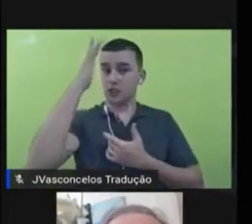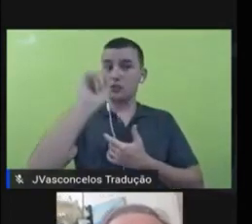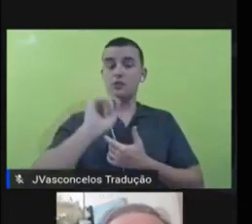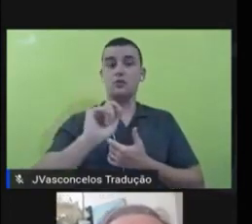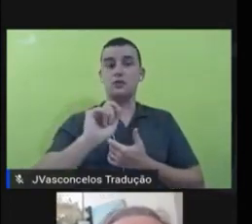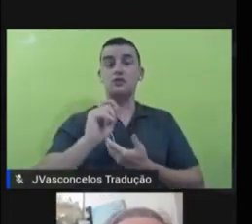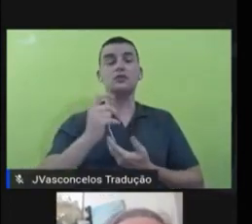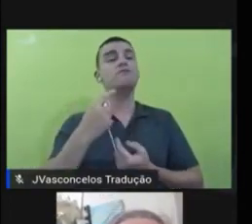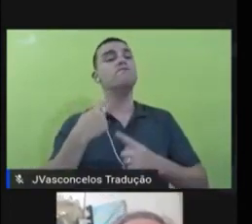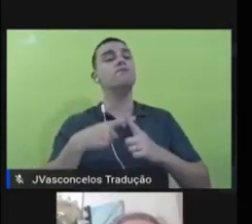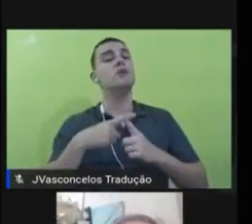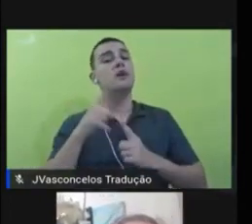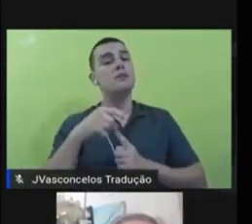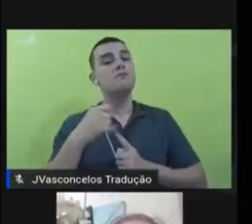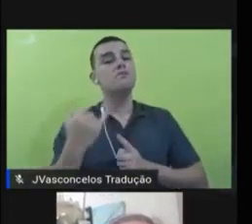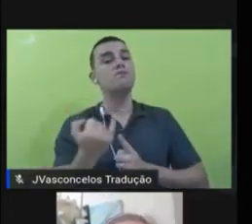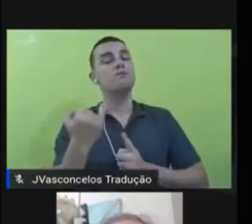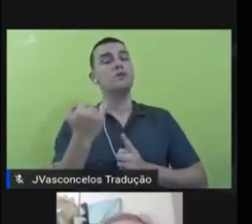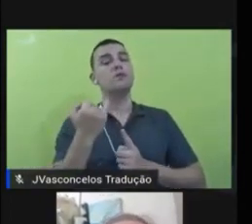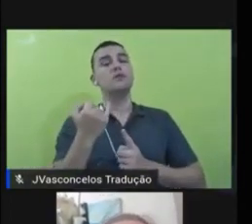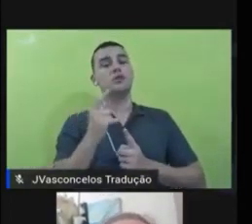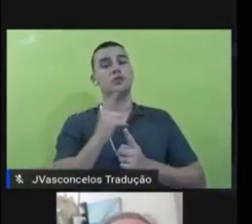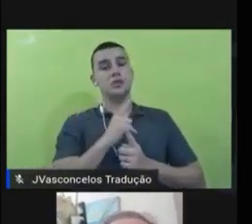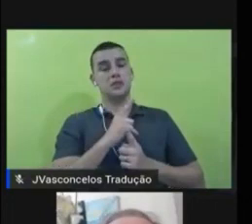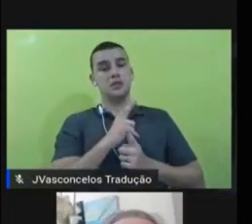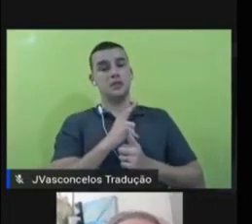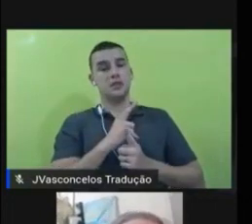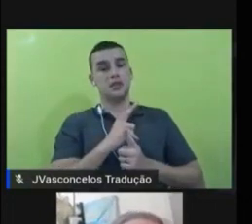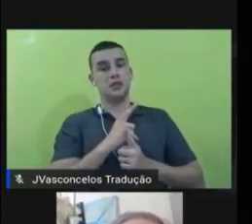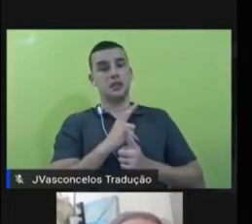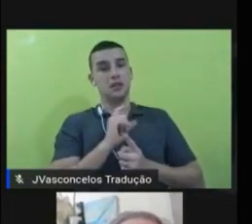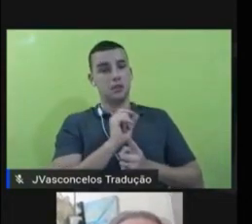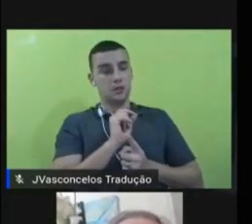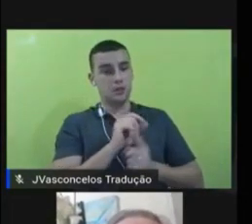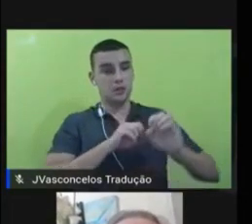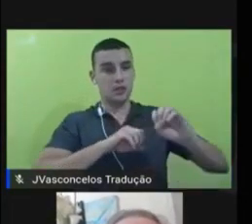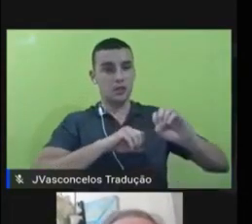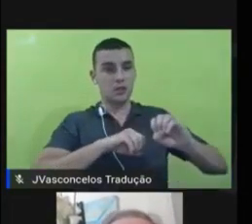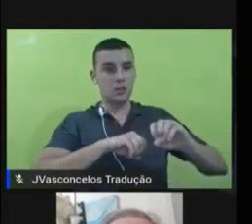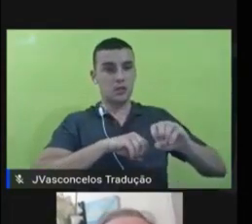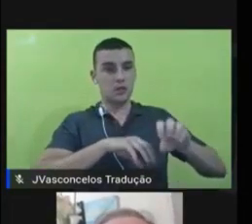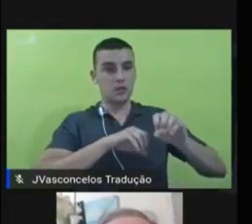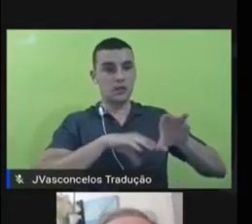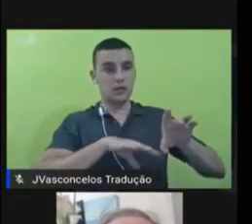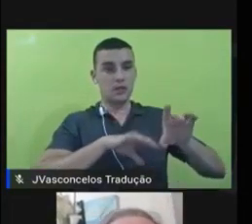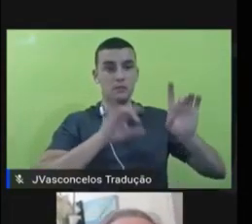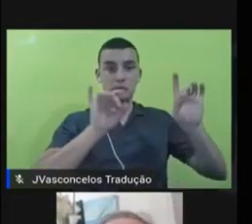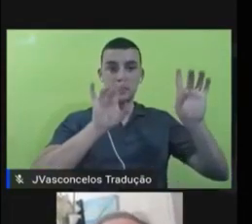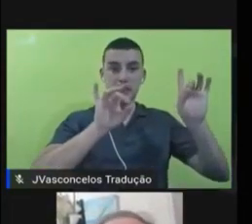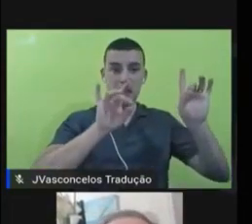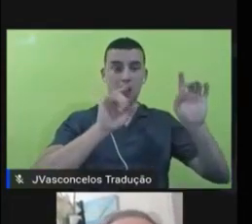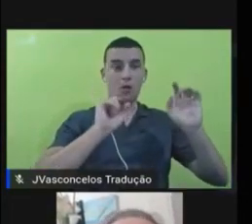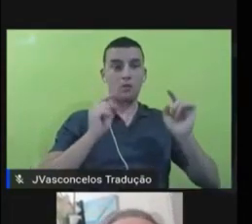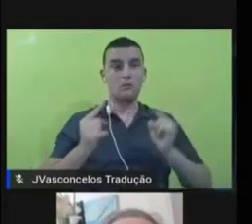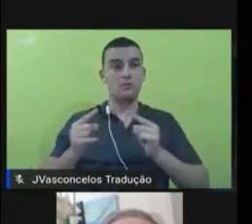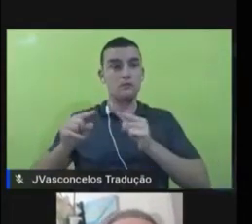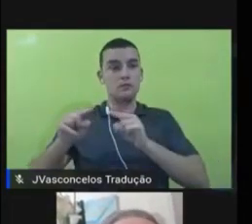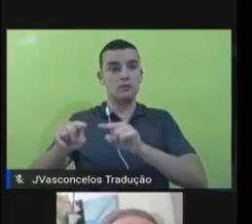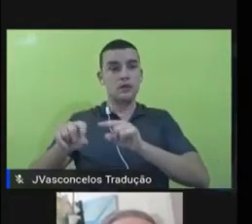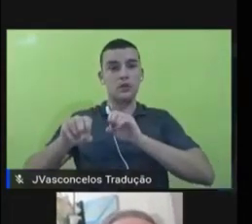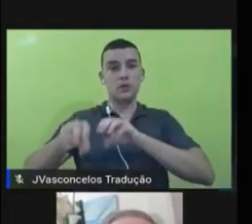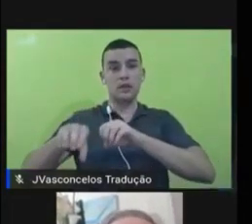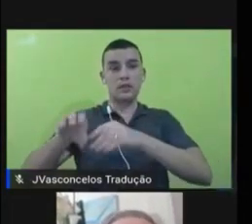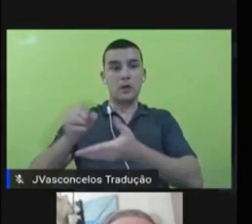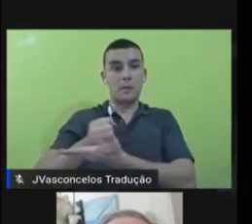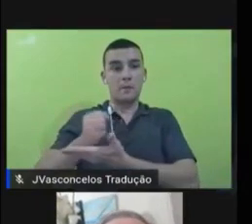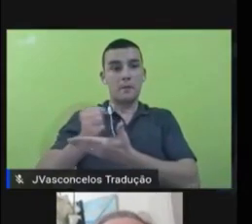importância da relação da educação especial com a educação básica,